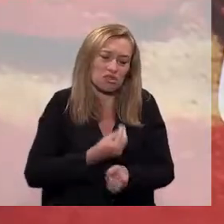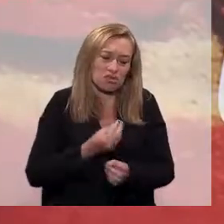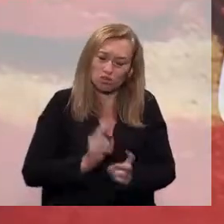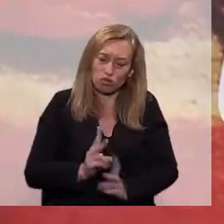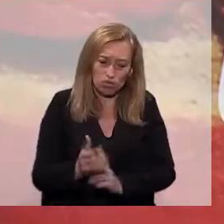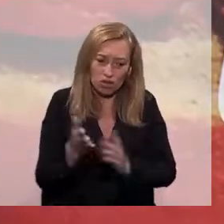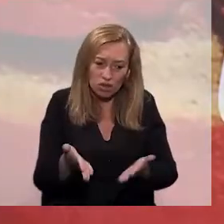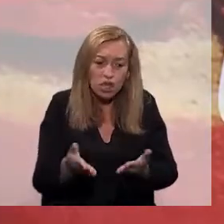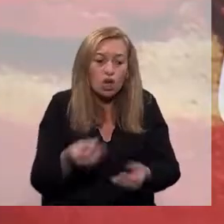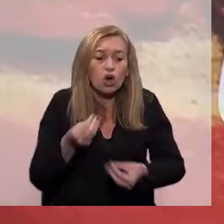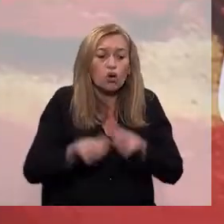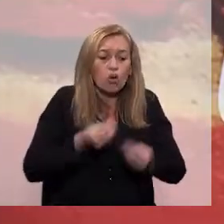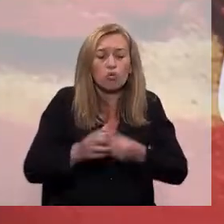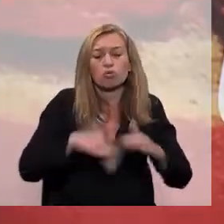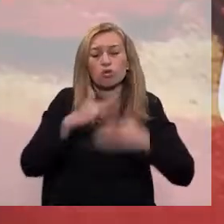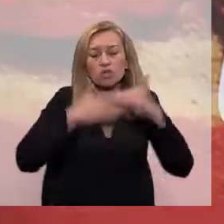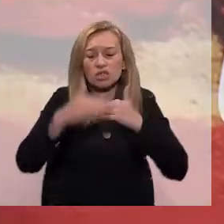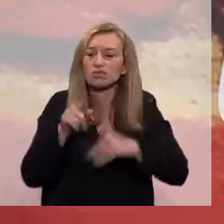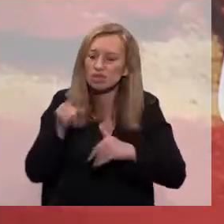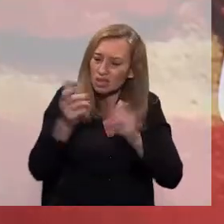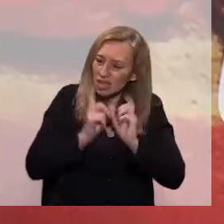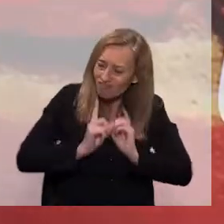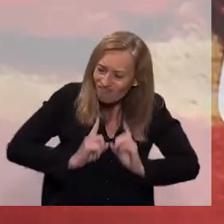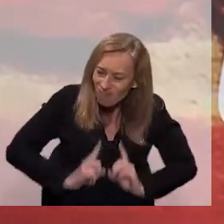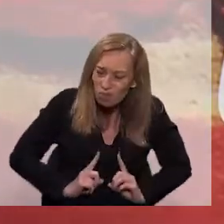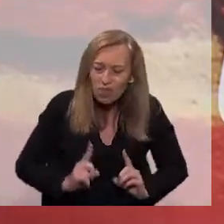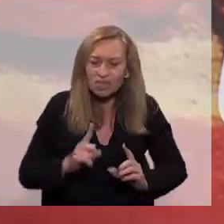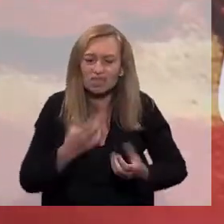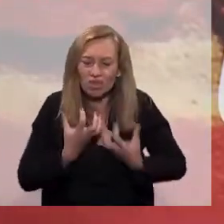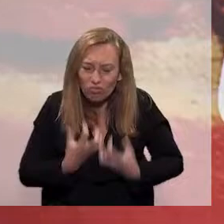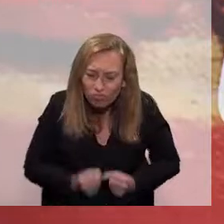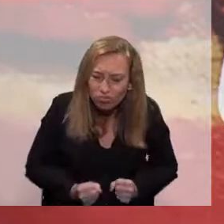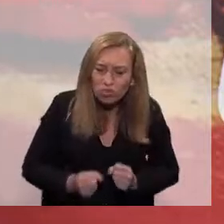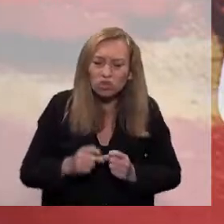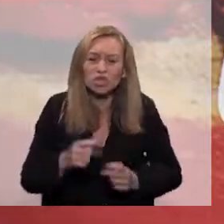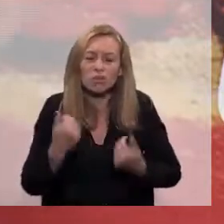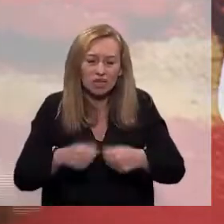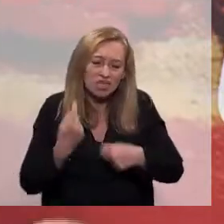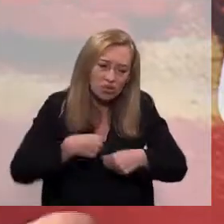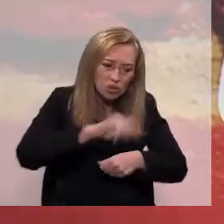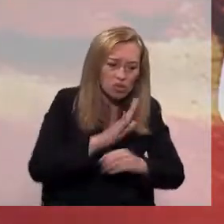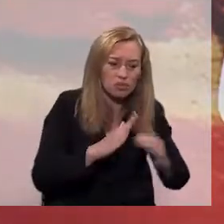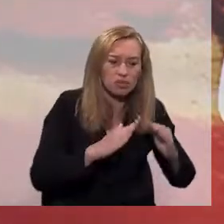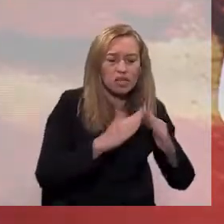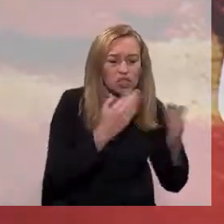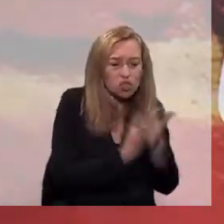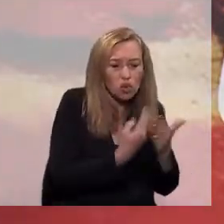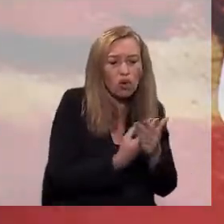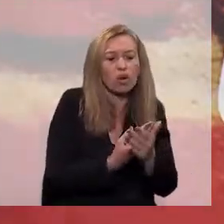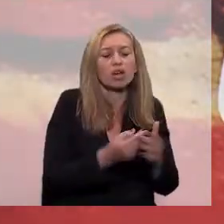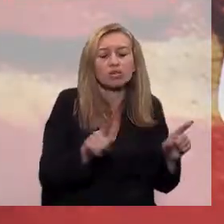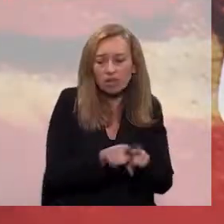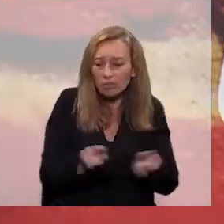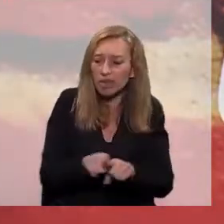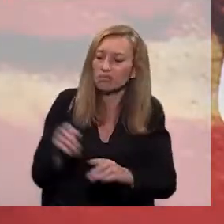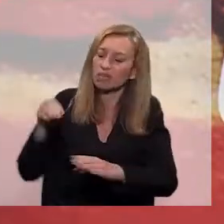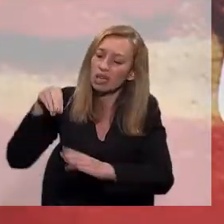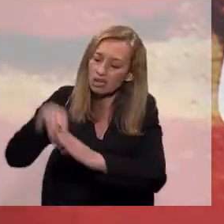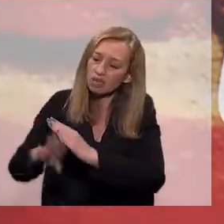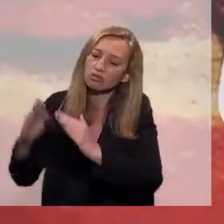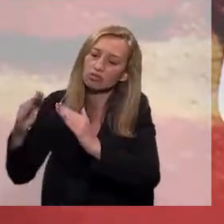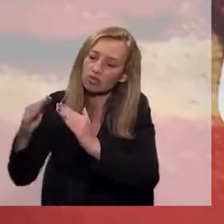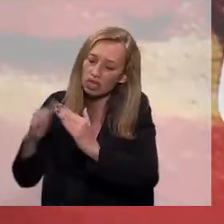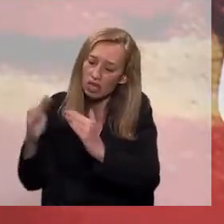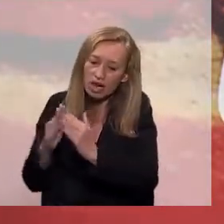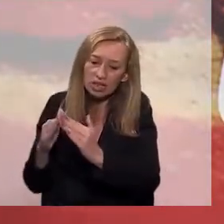Como é que foi esse processo todo para você lidar com essa sua angústia, tendo que frequentar a escola e ainda dentro de casa sem o apoio do seu